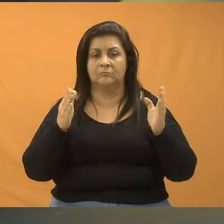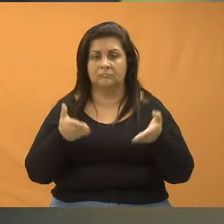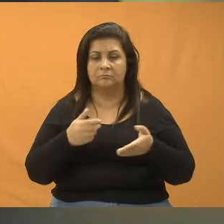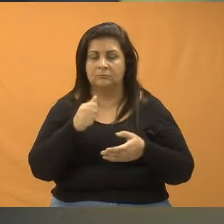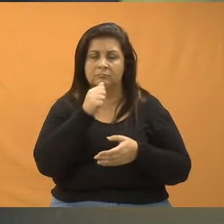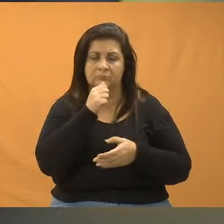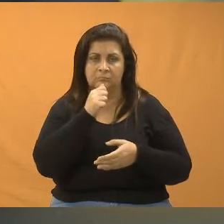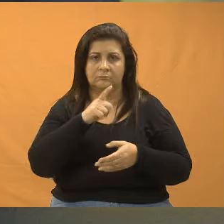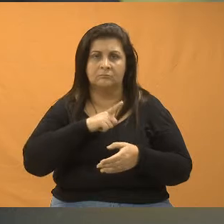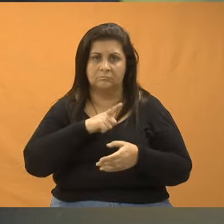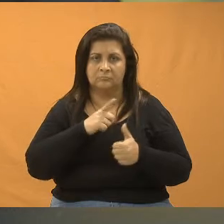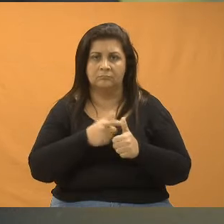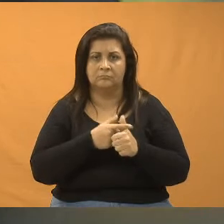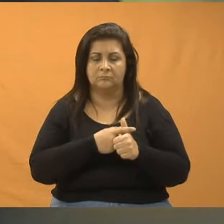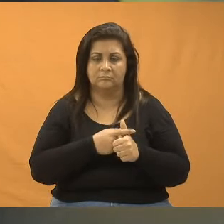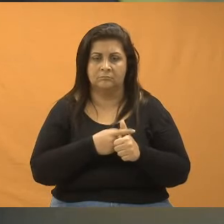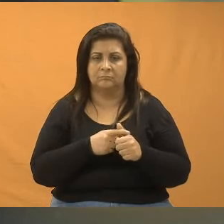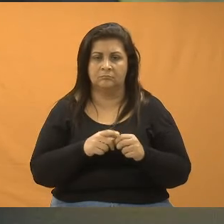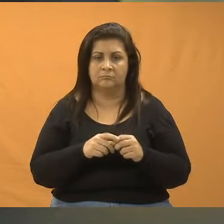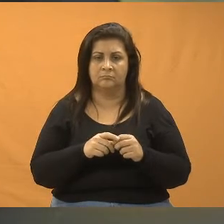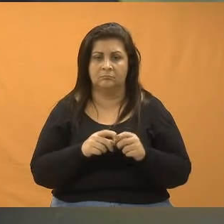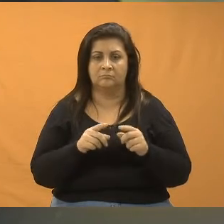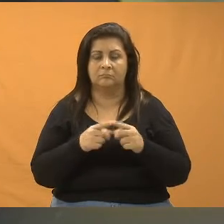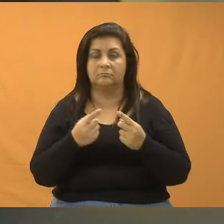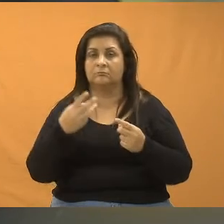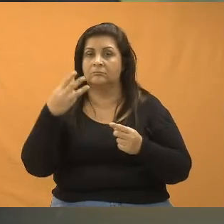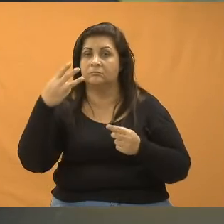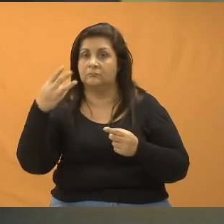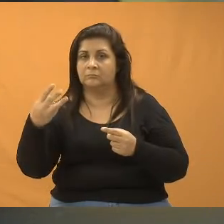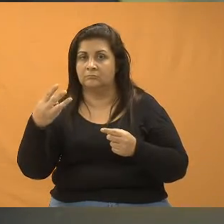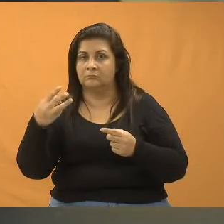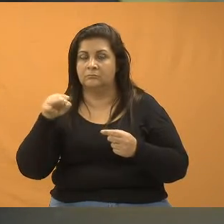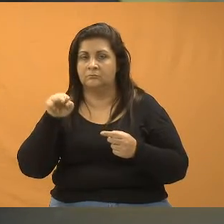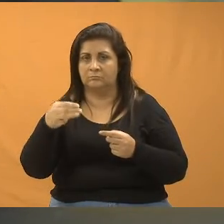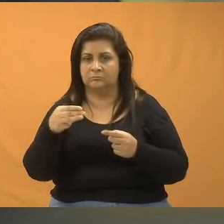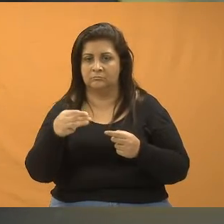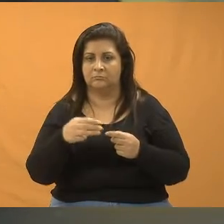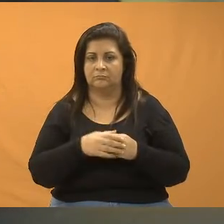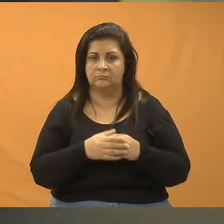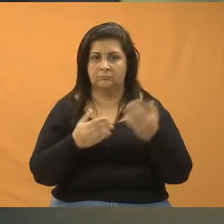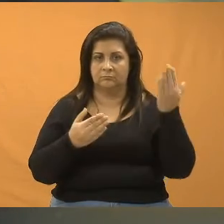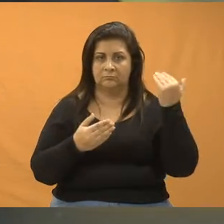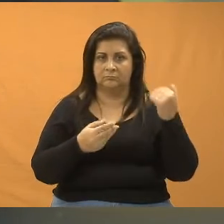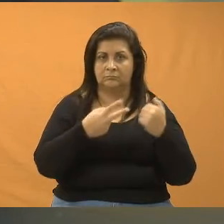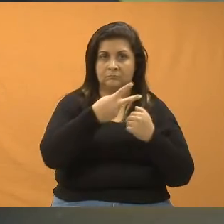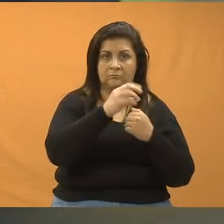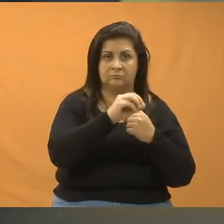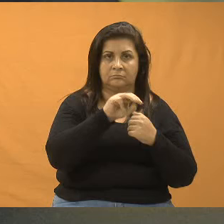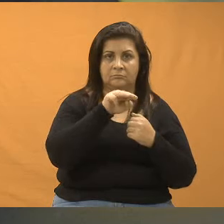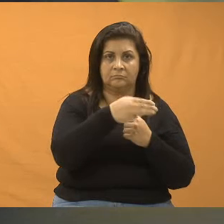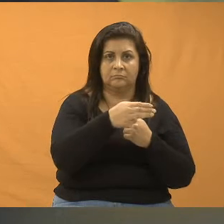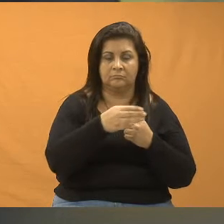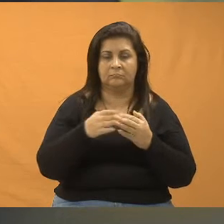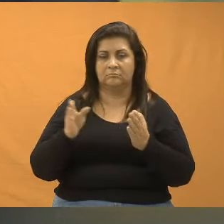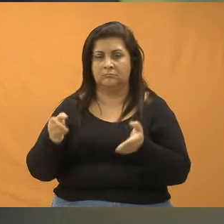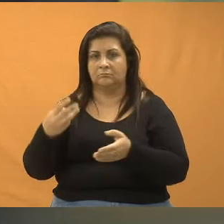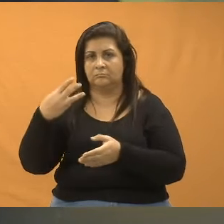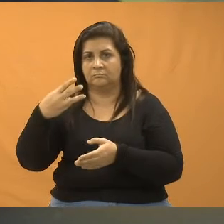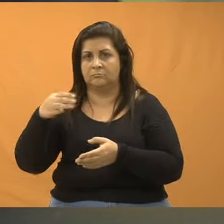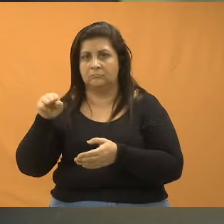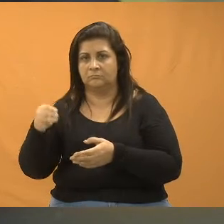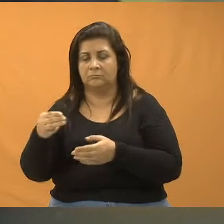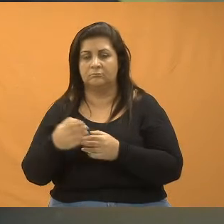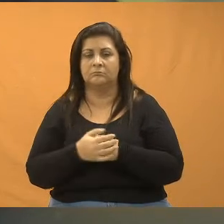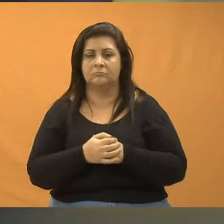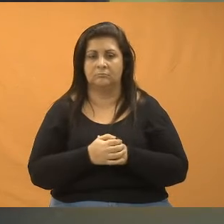ainda se acresce 3. Muitas das vezes no final do ano a gente faz aportes para tentar